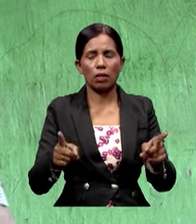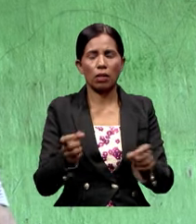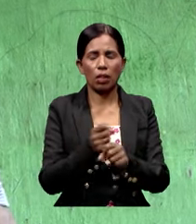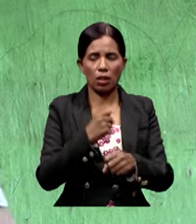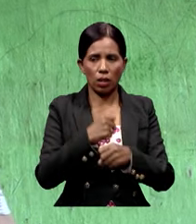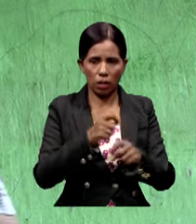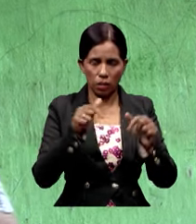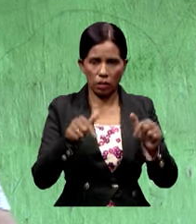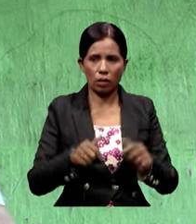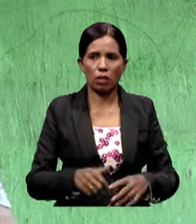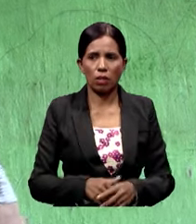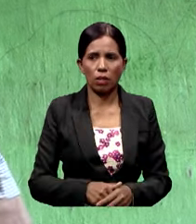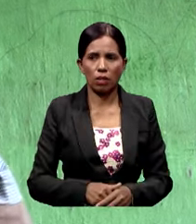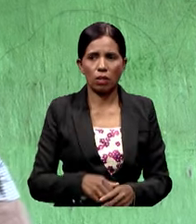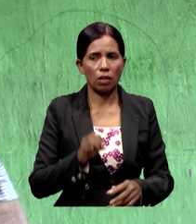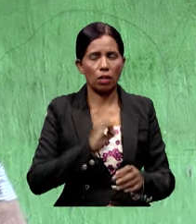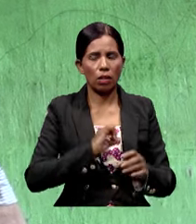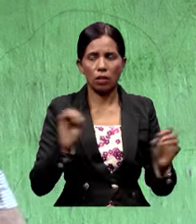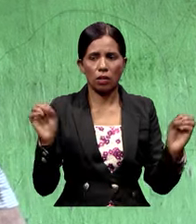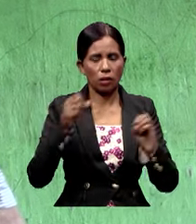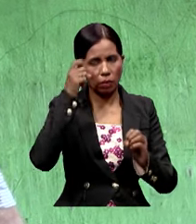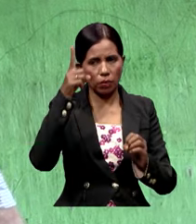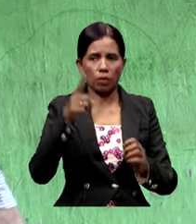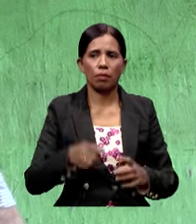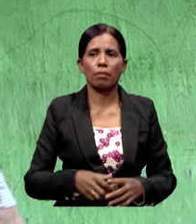ne hau la comprende